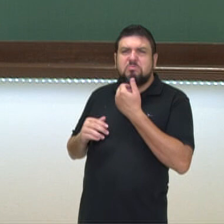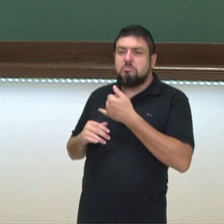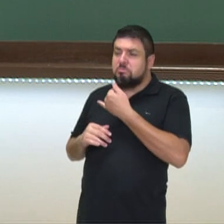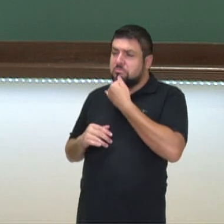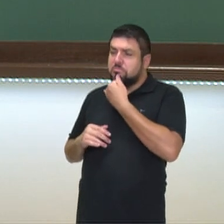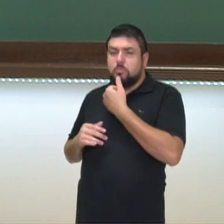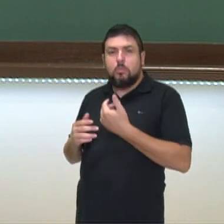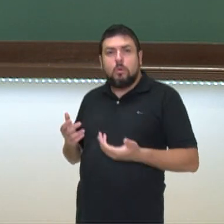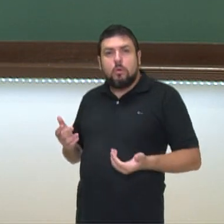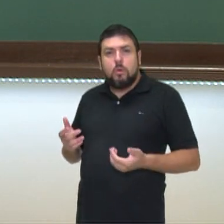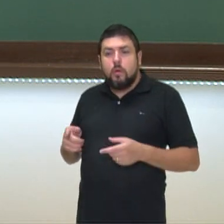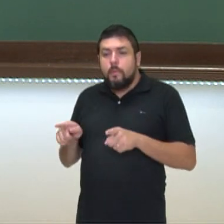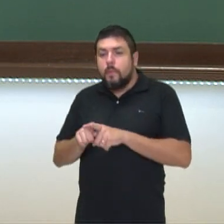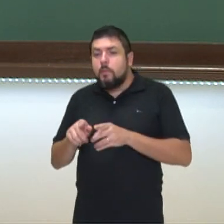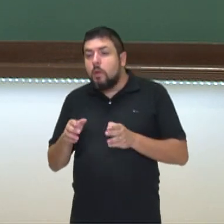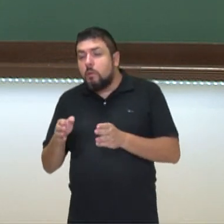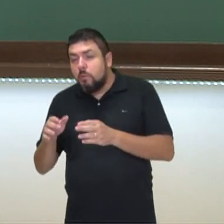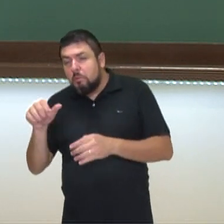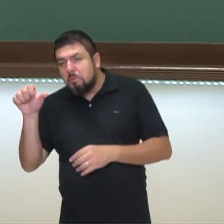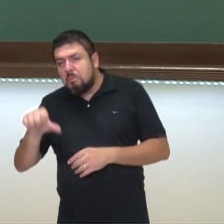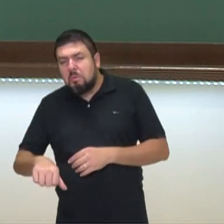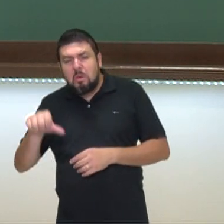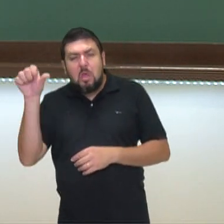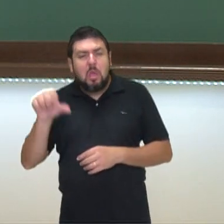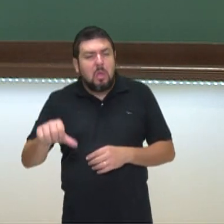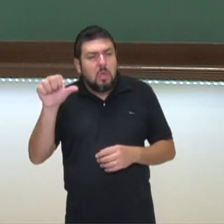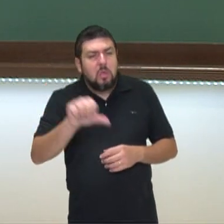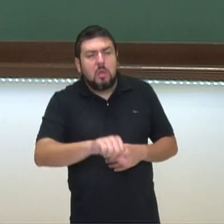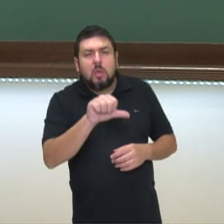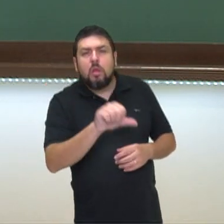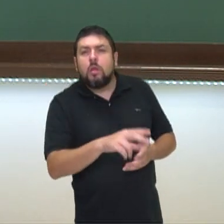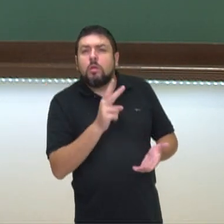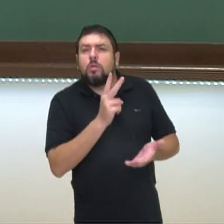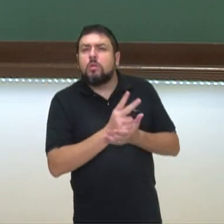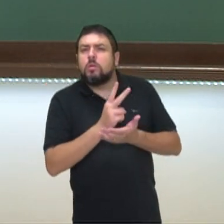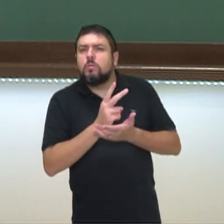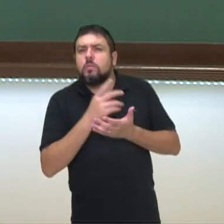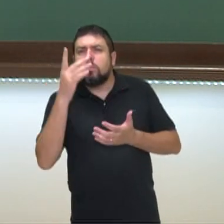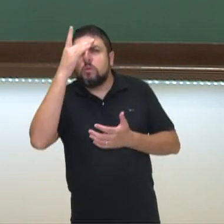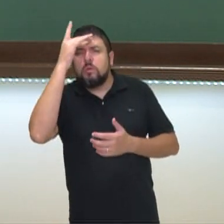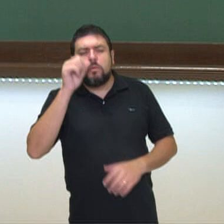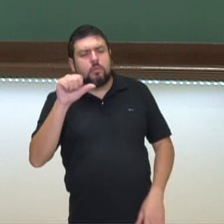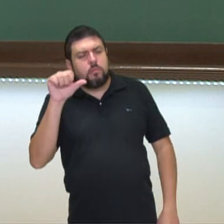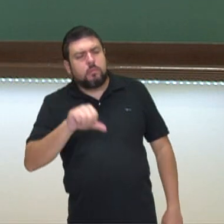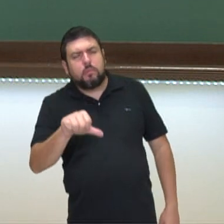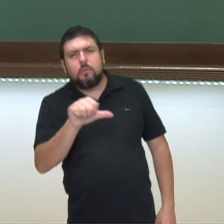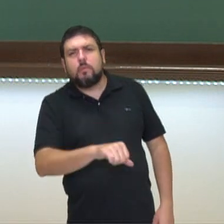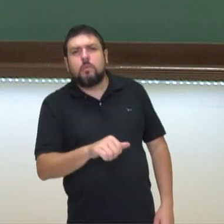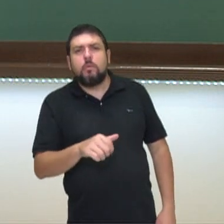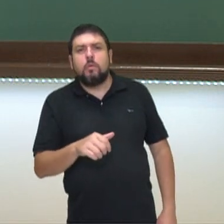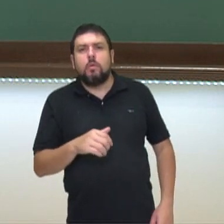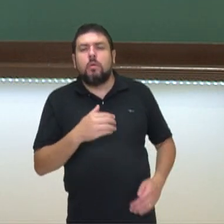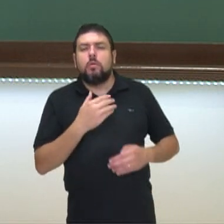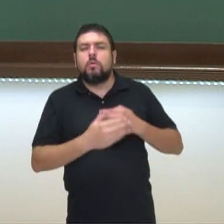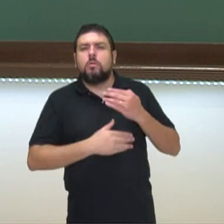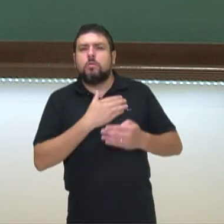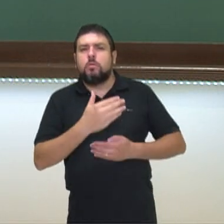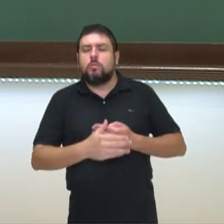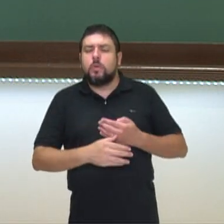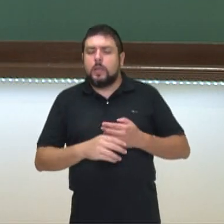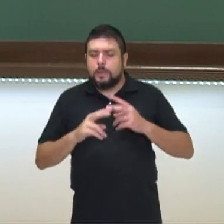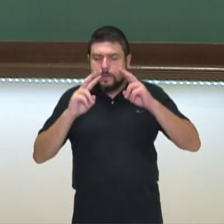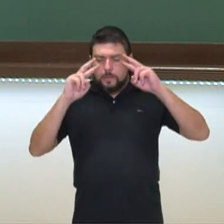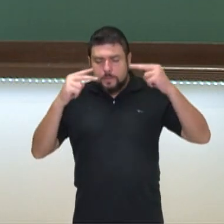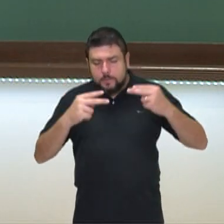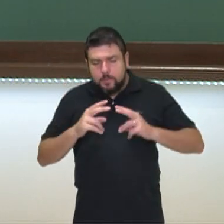que passou, porque sempre alguém ali estava desfavorável na opinião dele, desse sujeito, até que ele se deu conta que onde